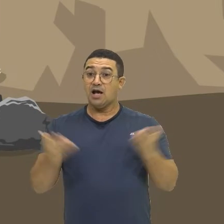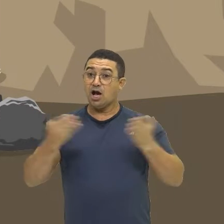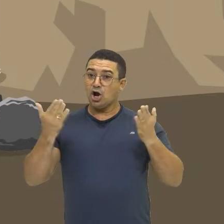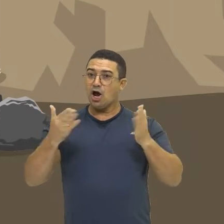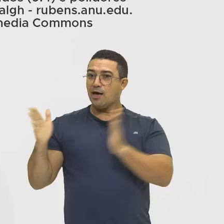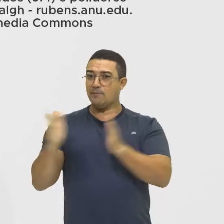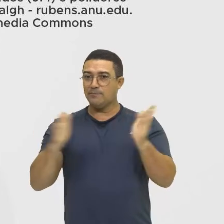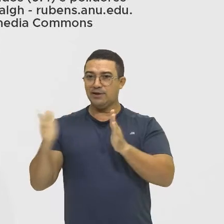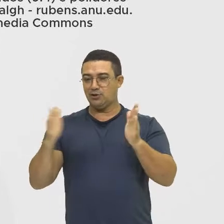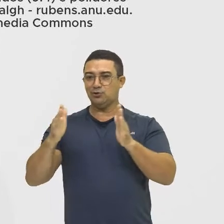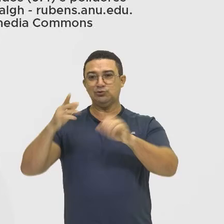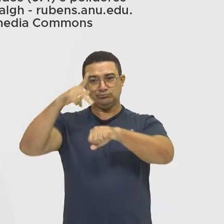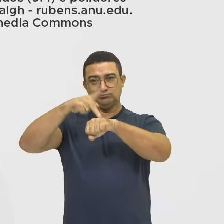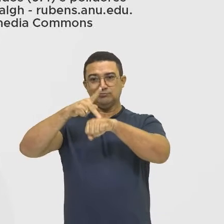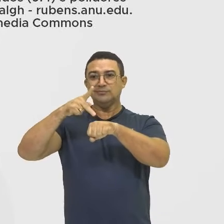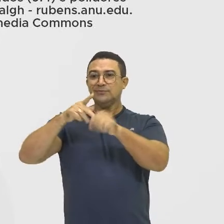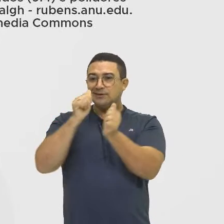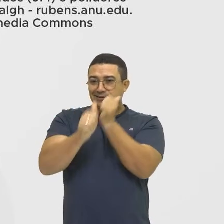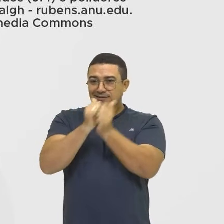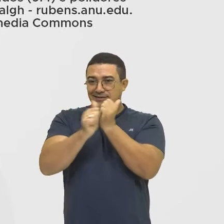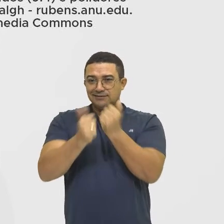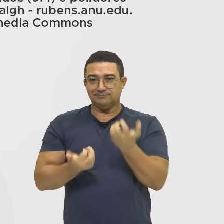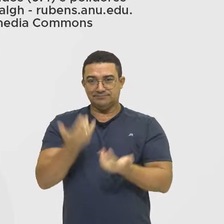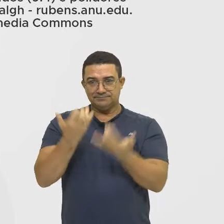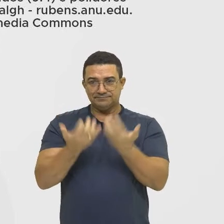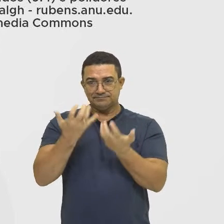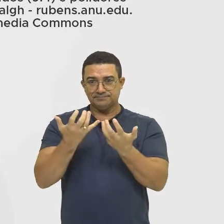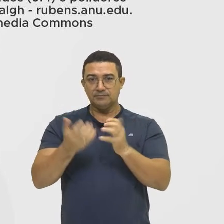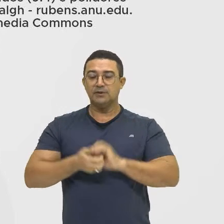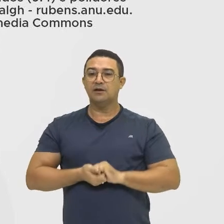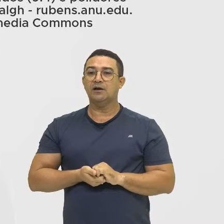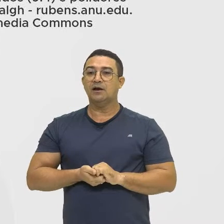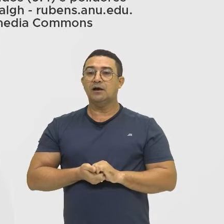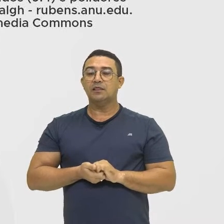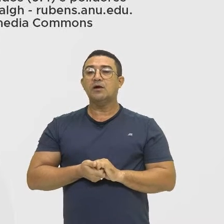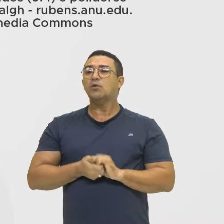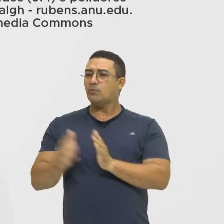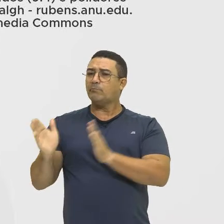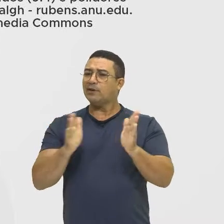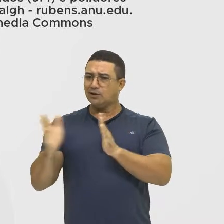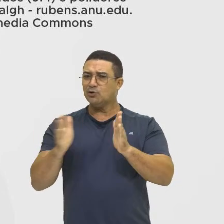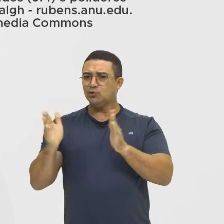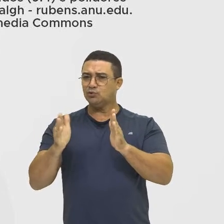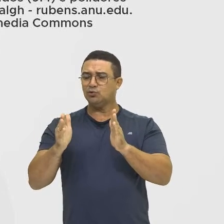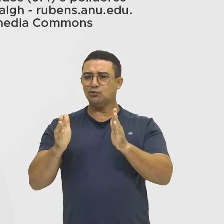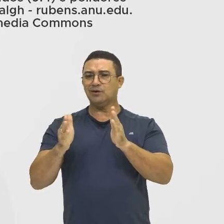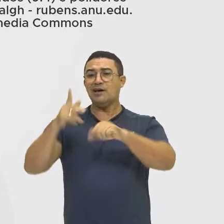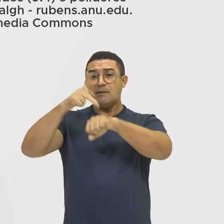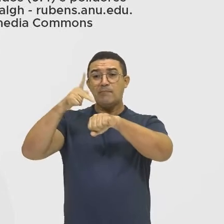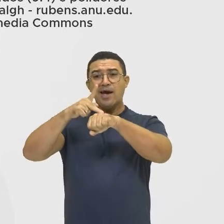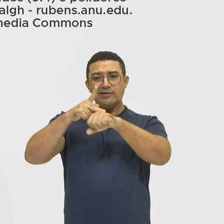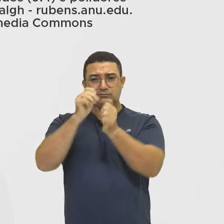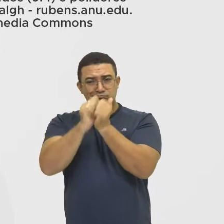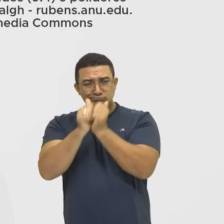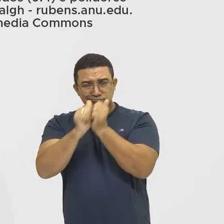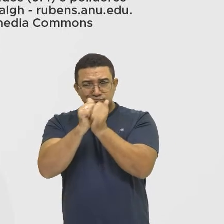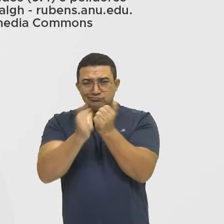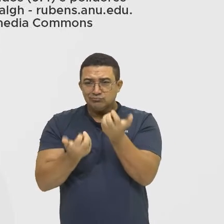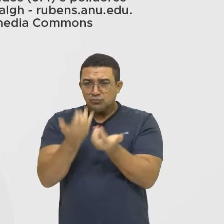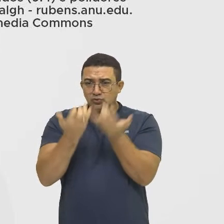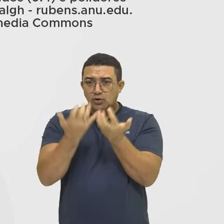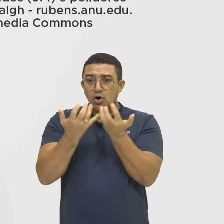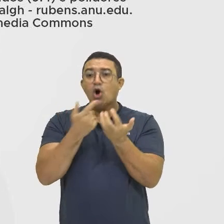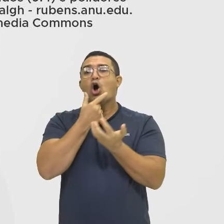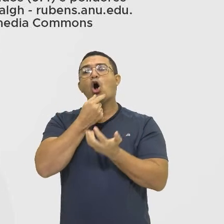Vamos lá? A partir do momento, o neolítico, o homem ele já via o quê? Sedentário. O homem já dominava